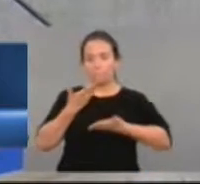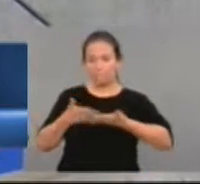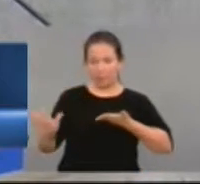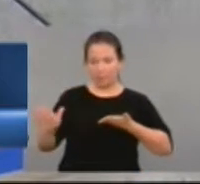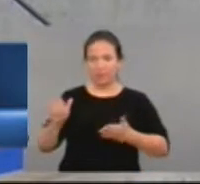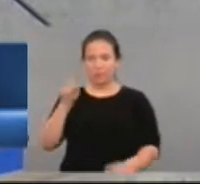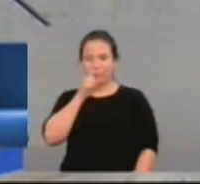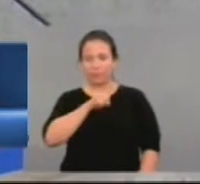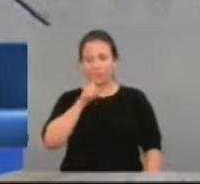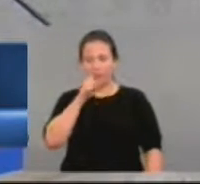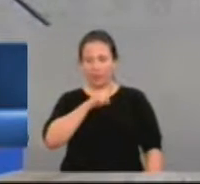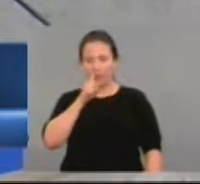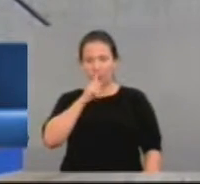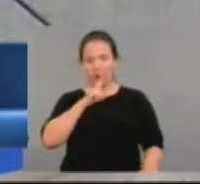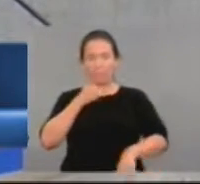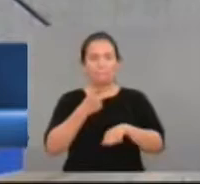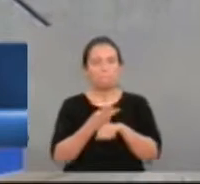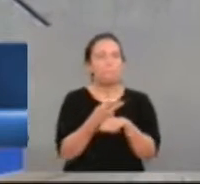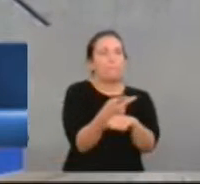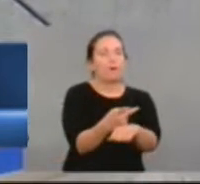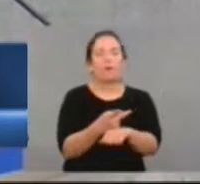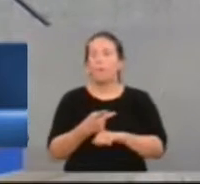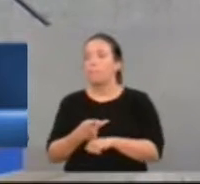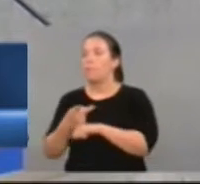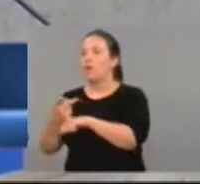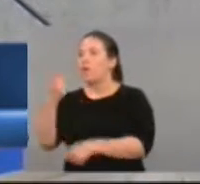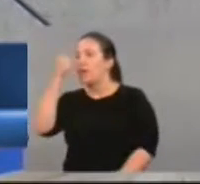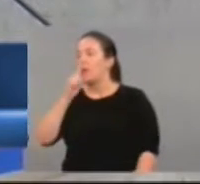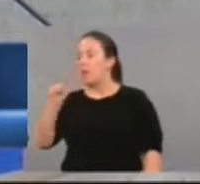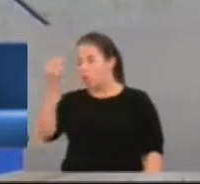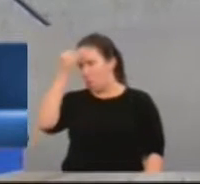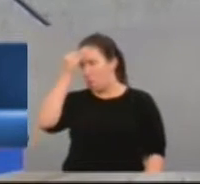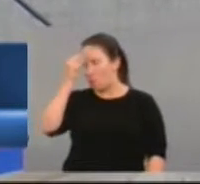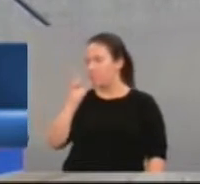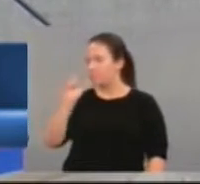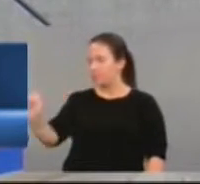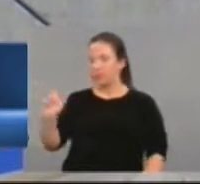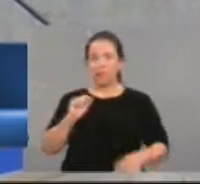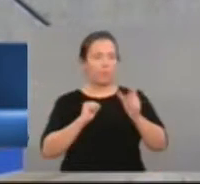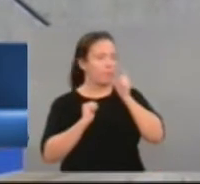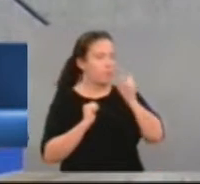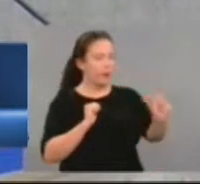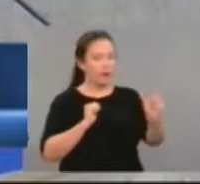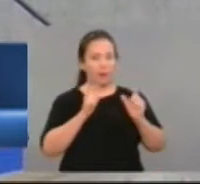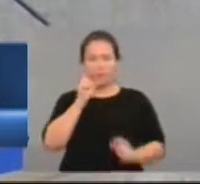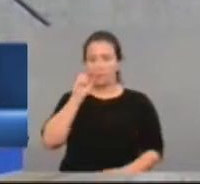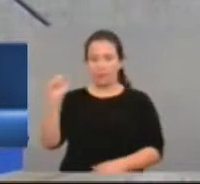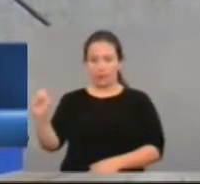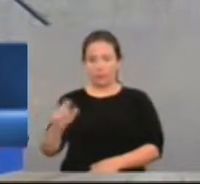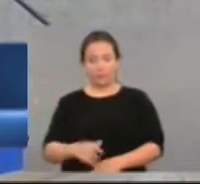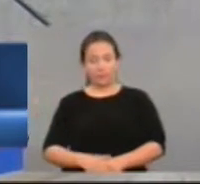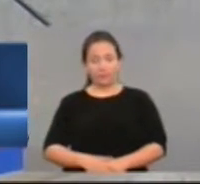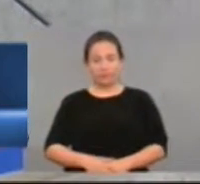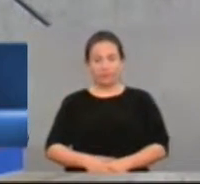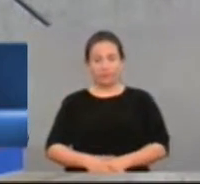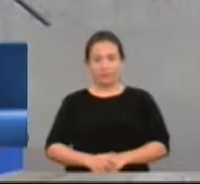fracasso busca culpados o sistema prisional do Estado